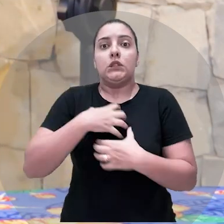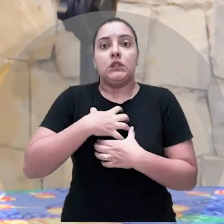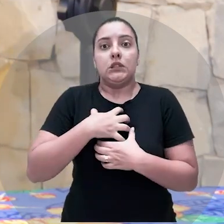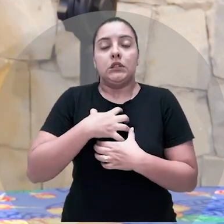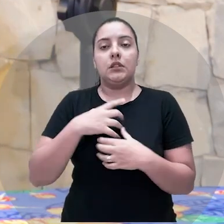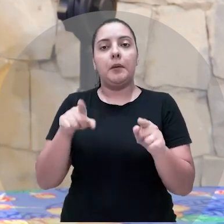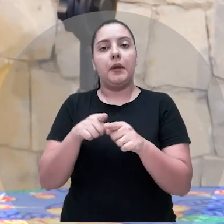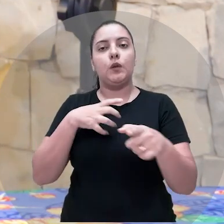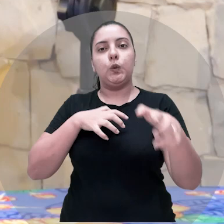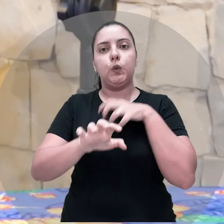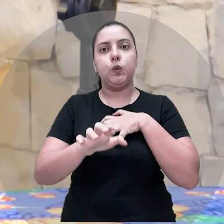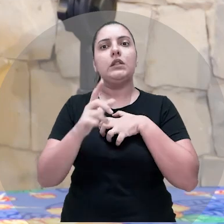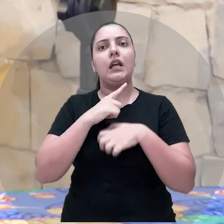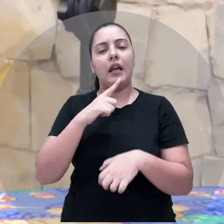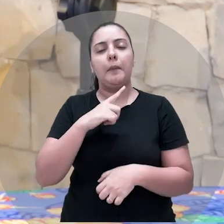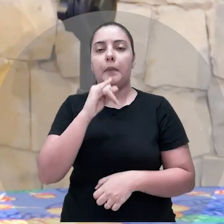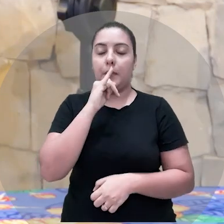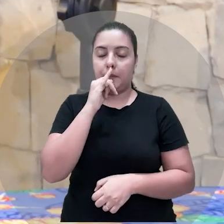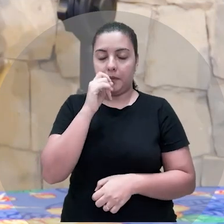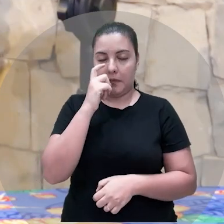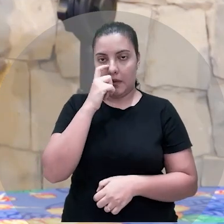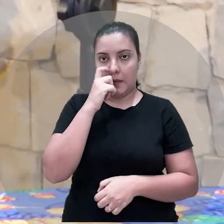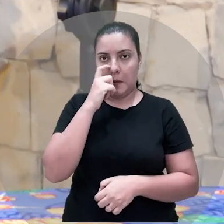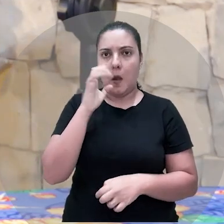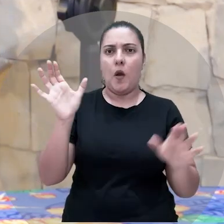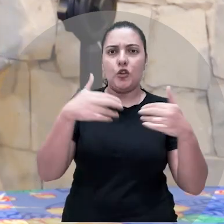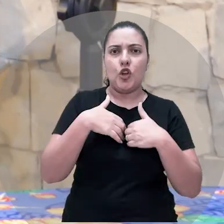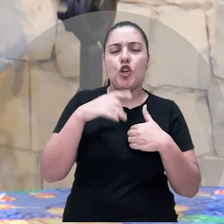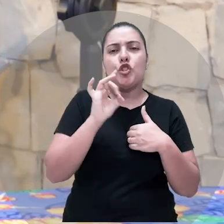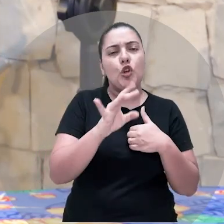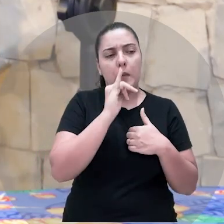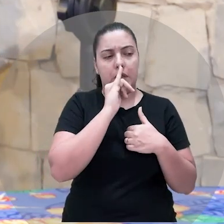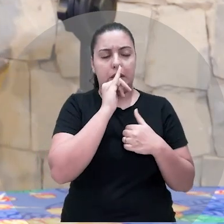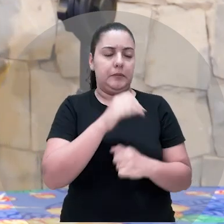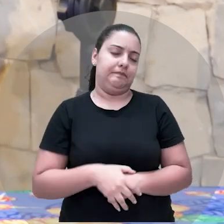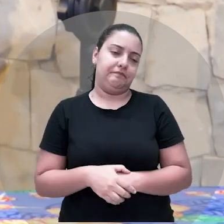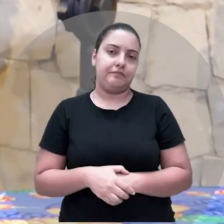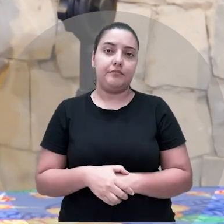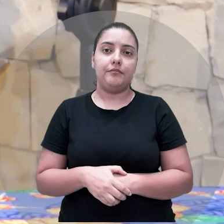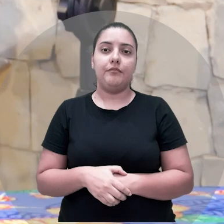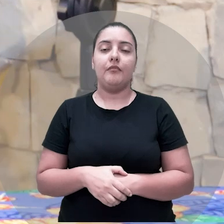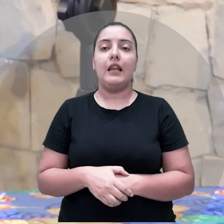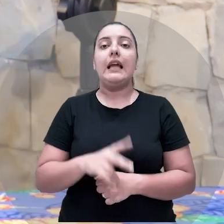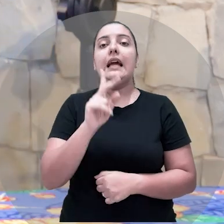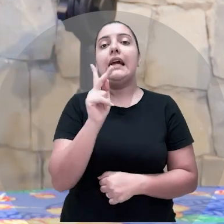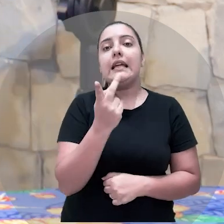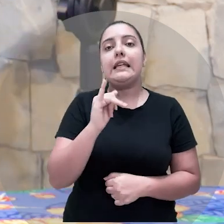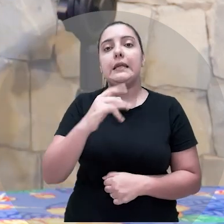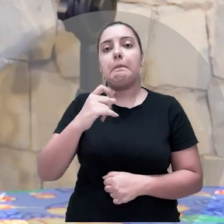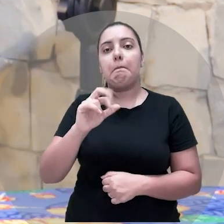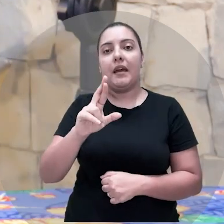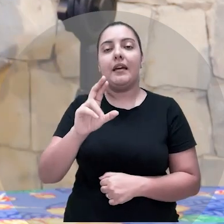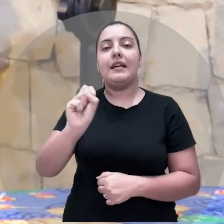hipersensibilidade E aí por sensibilidade porque a gente pensa que é assim ele só vai ser aquele por exemplo na questão